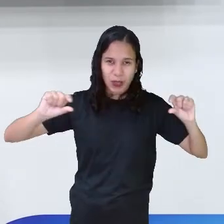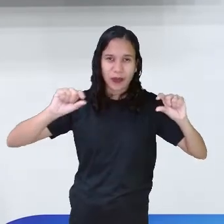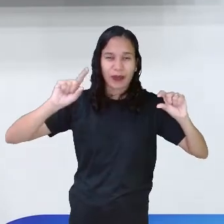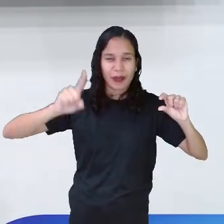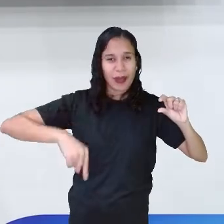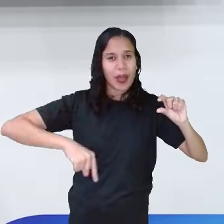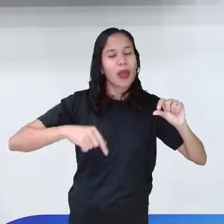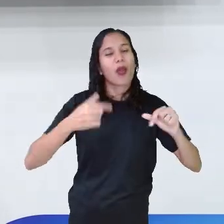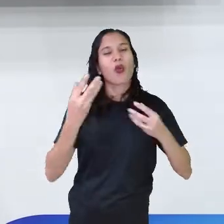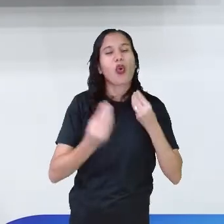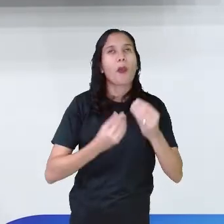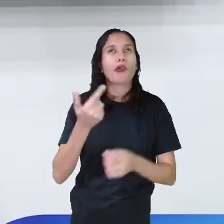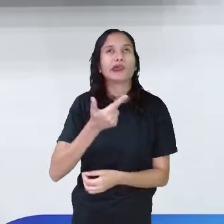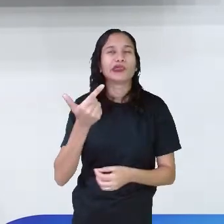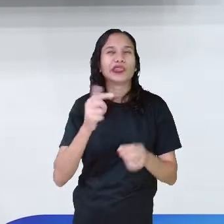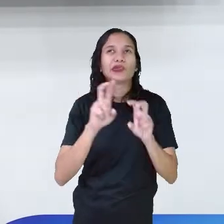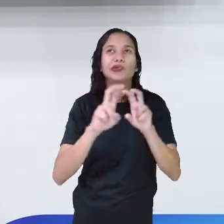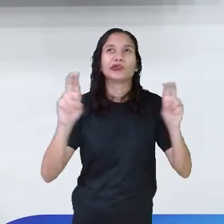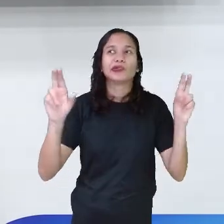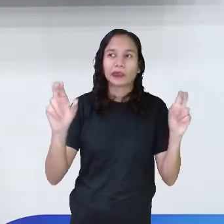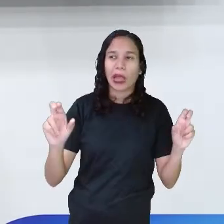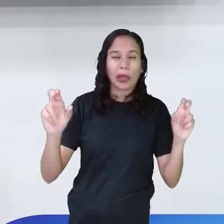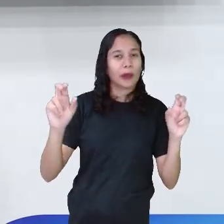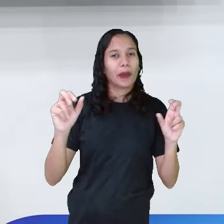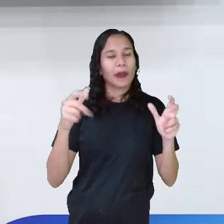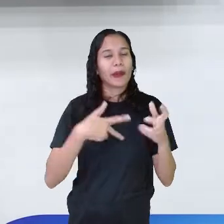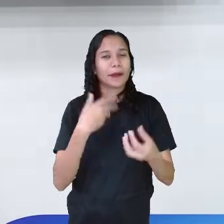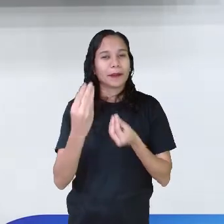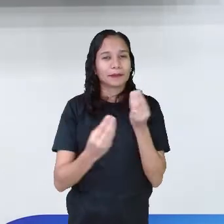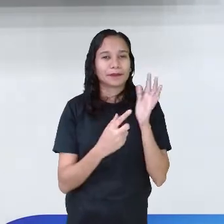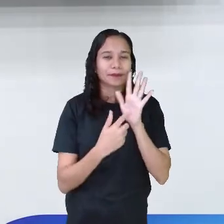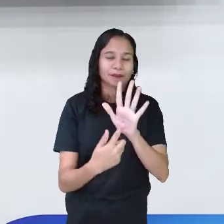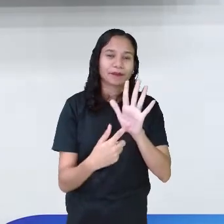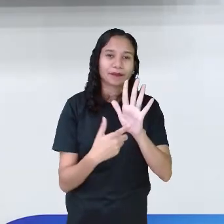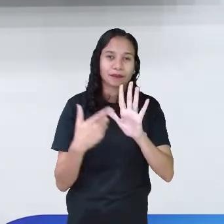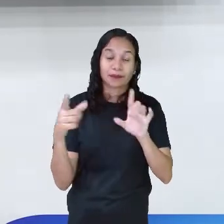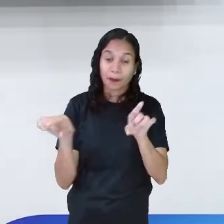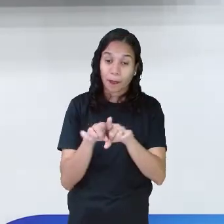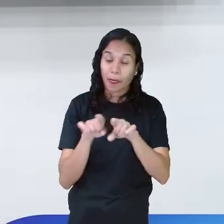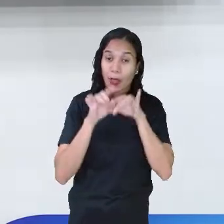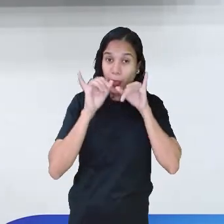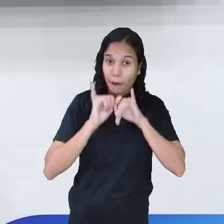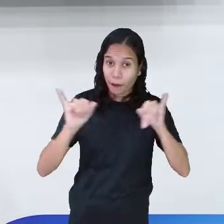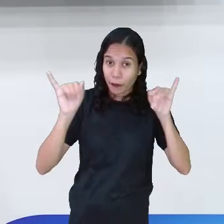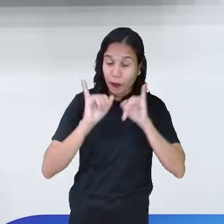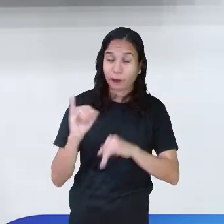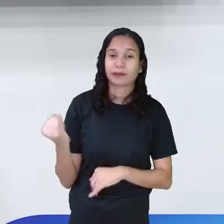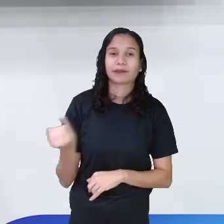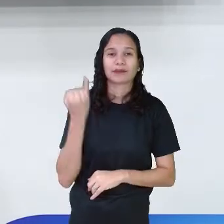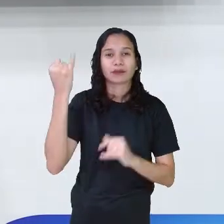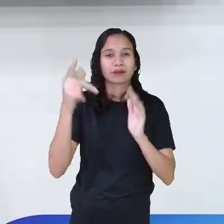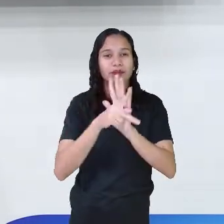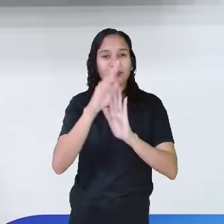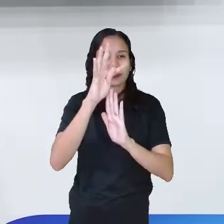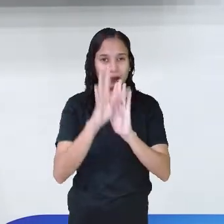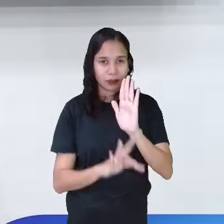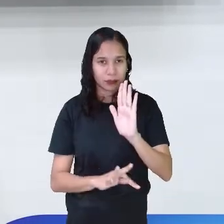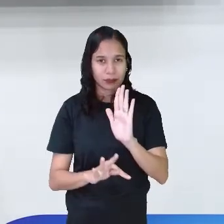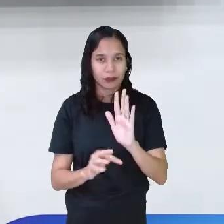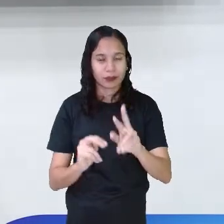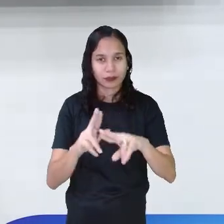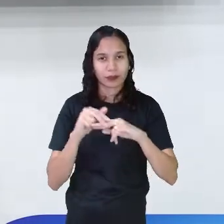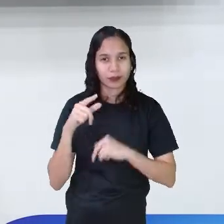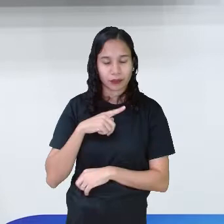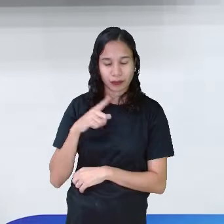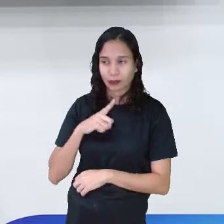título secundário, está tipo em segundo lugar, né? Que pode apresentar outras informações relevantes do texto. No caso